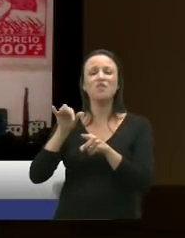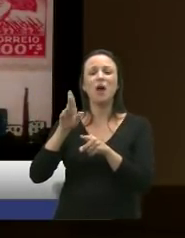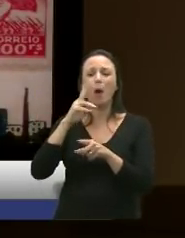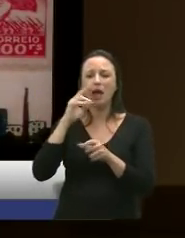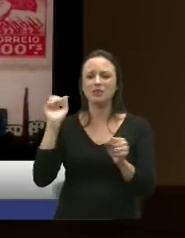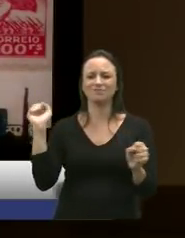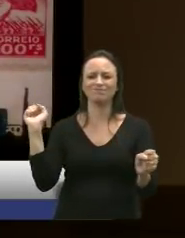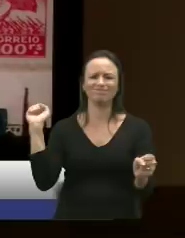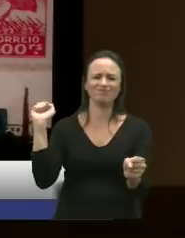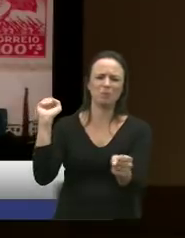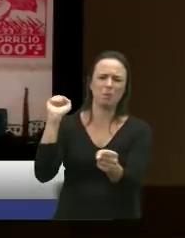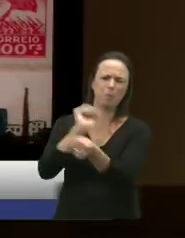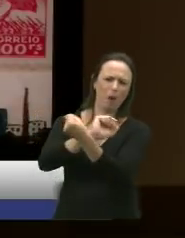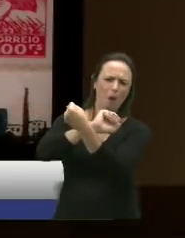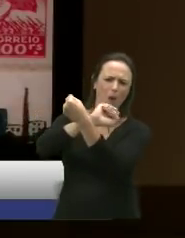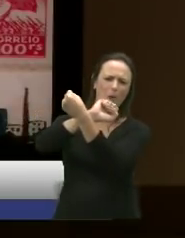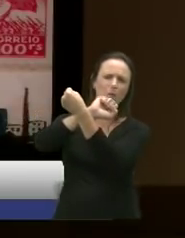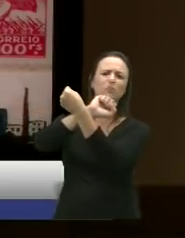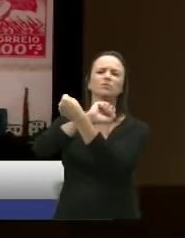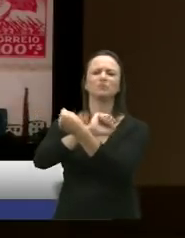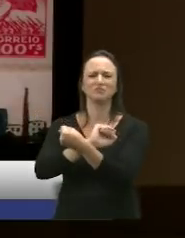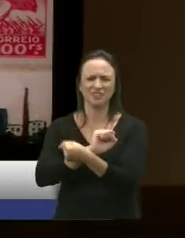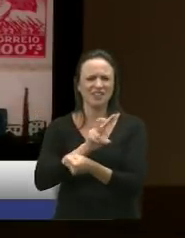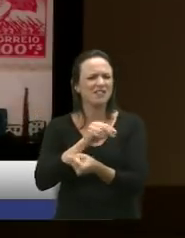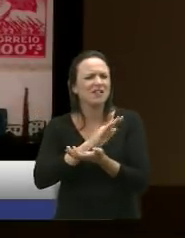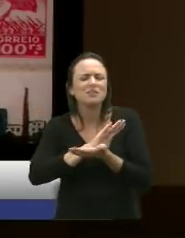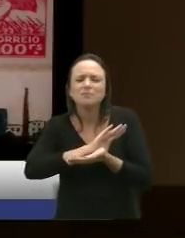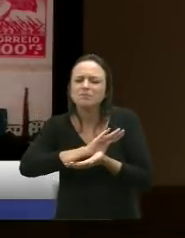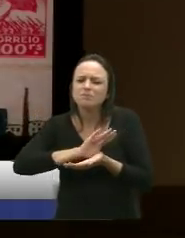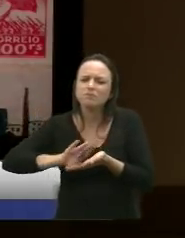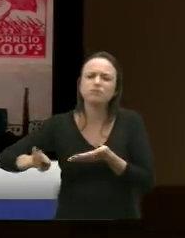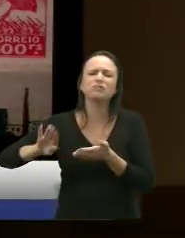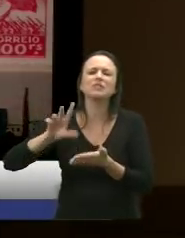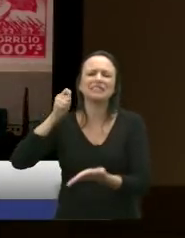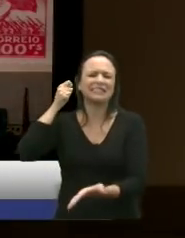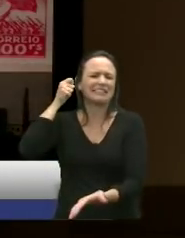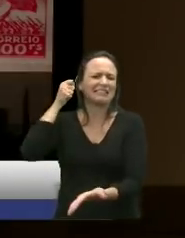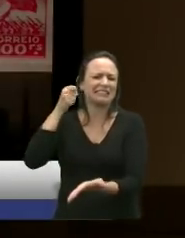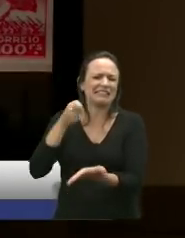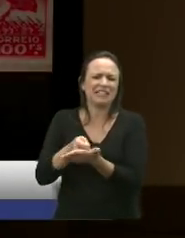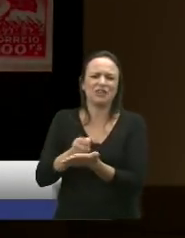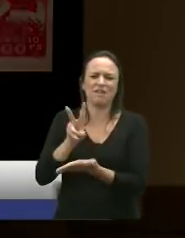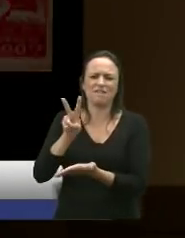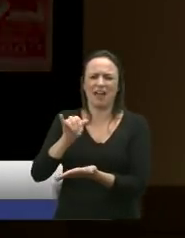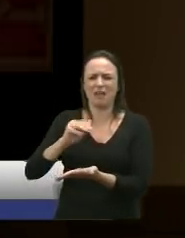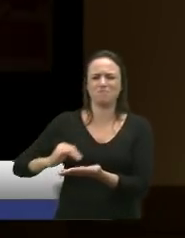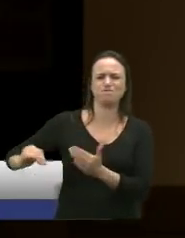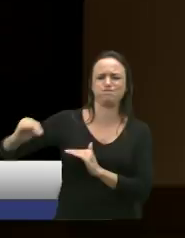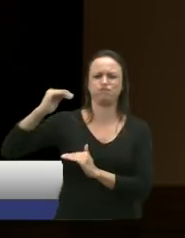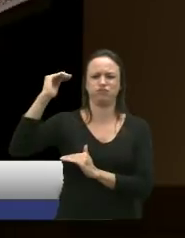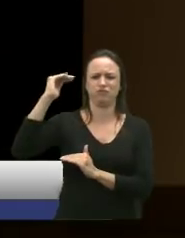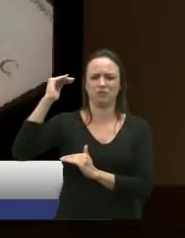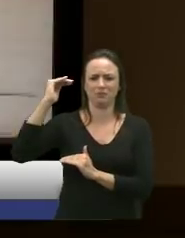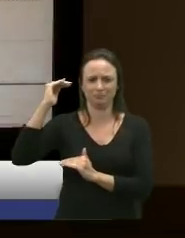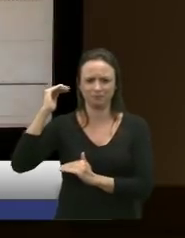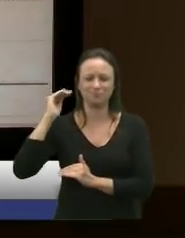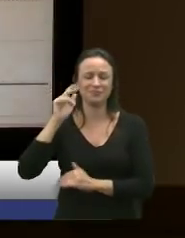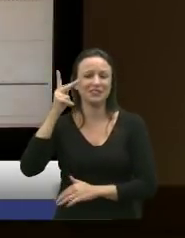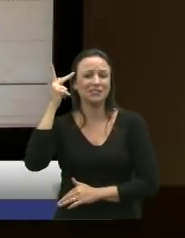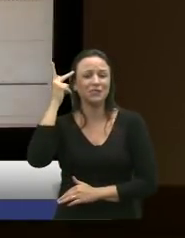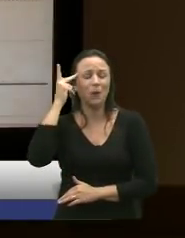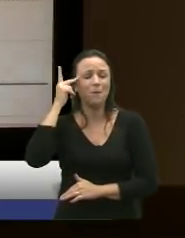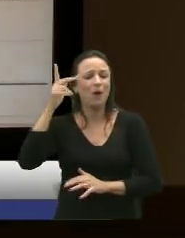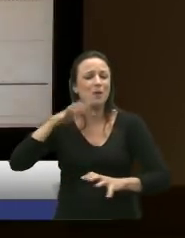escravidão e miseravelmente espizinhado pelos caudilhos da ditadura. Para São Paulo, esse movimento